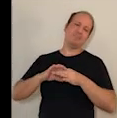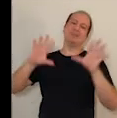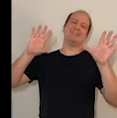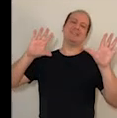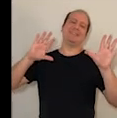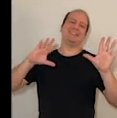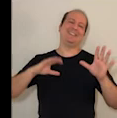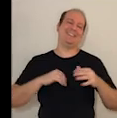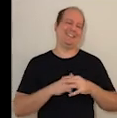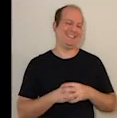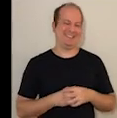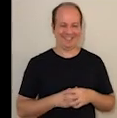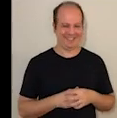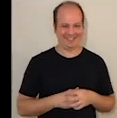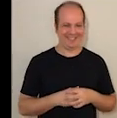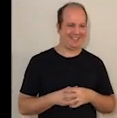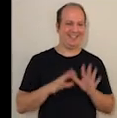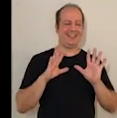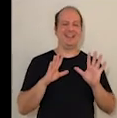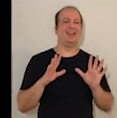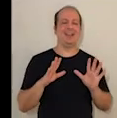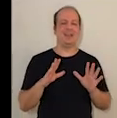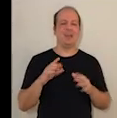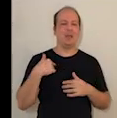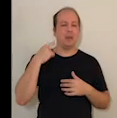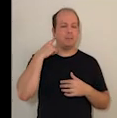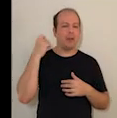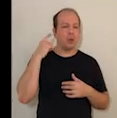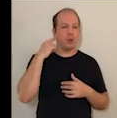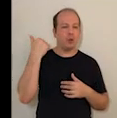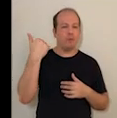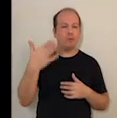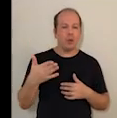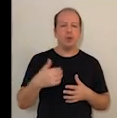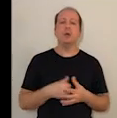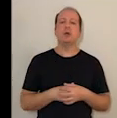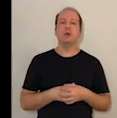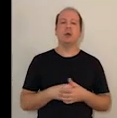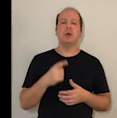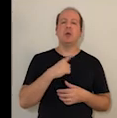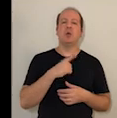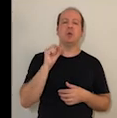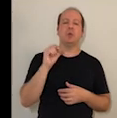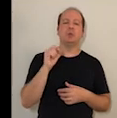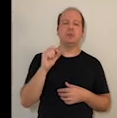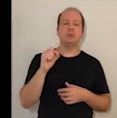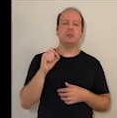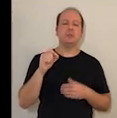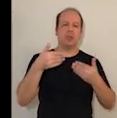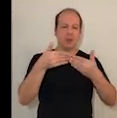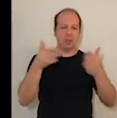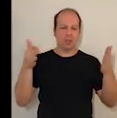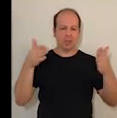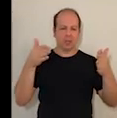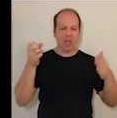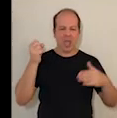quiser, estou à disposição. Houve-se uma gritaria do lado de fora. Leone rompe no